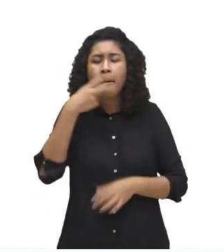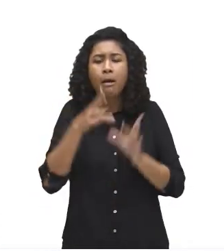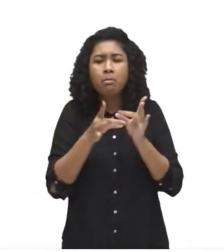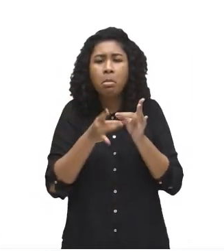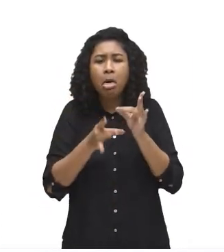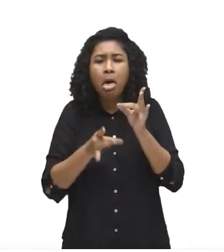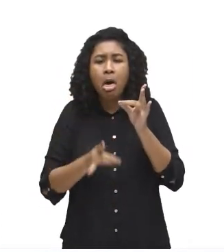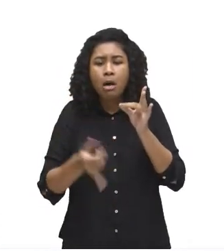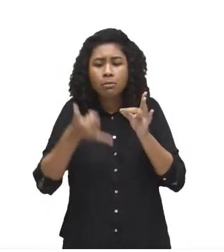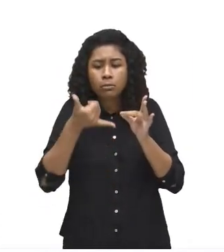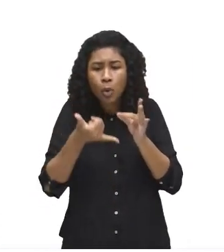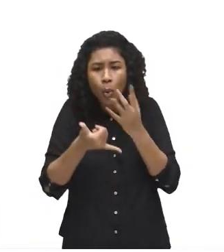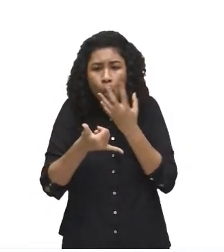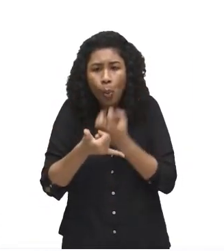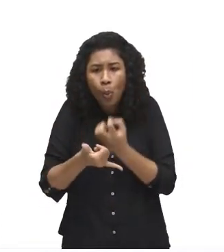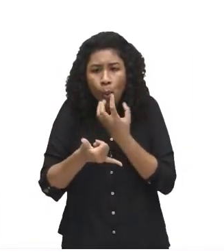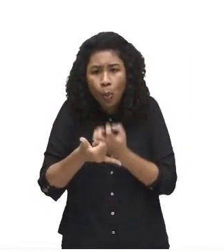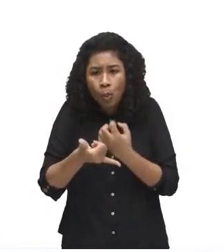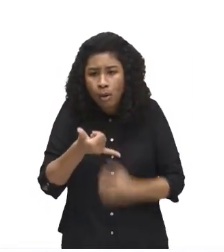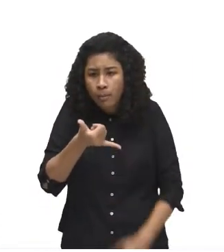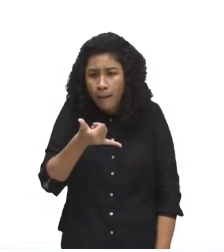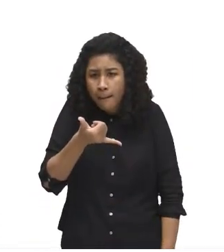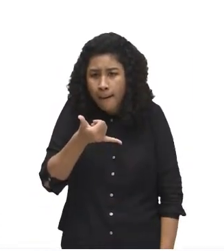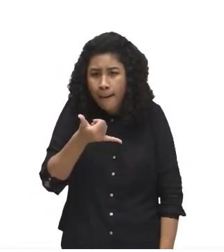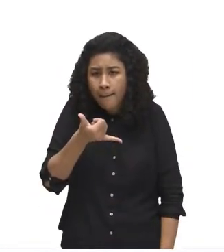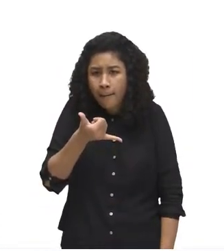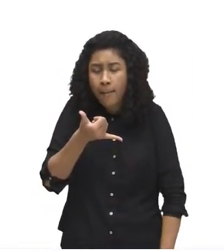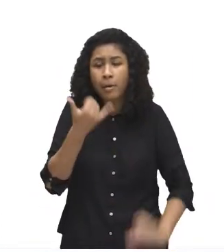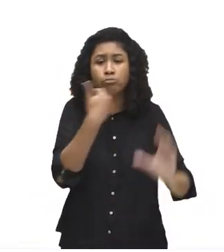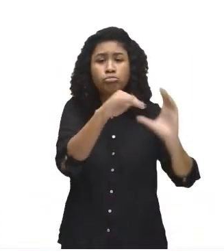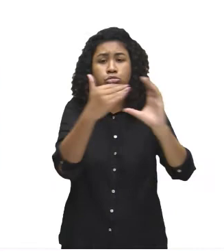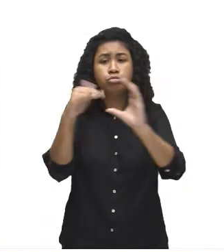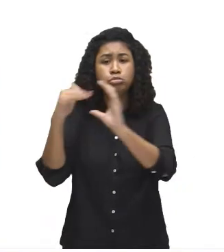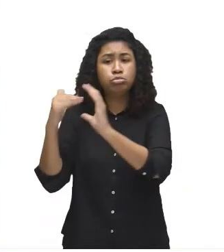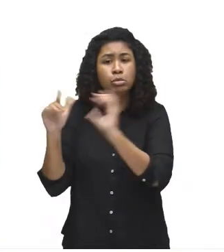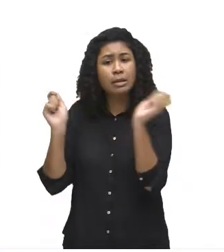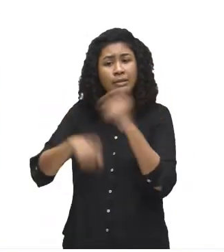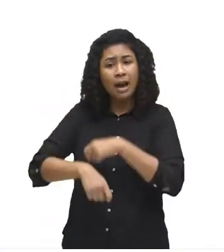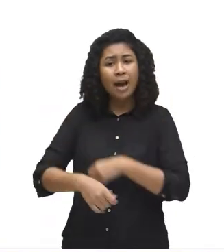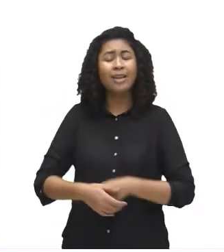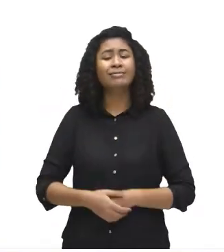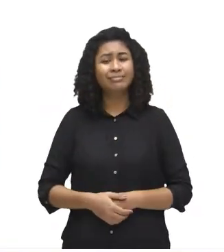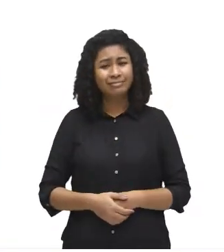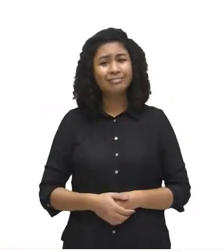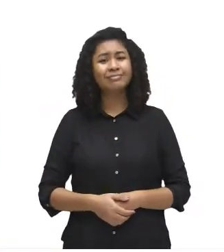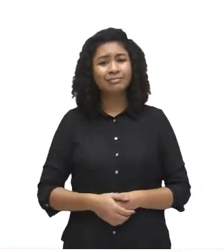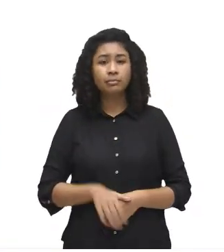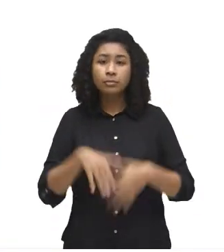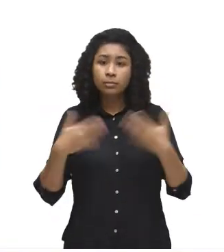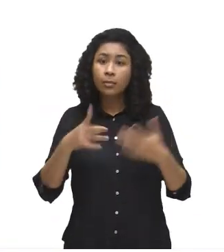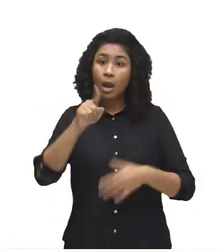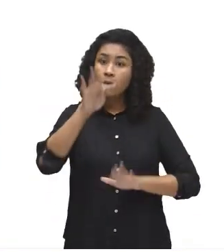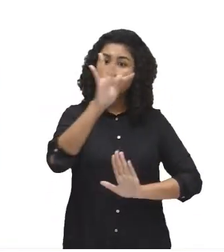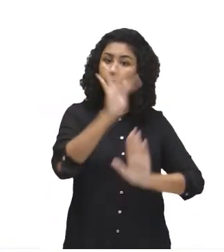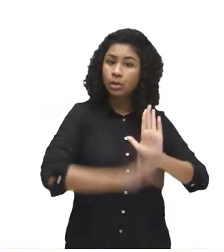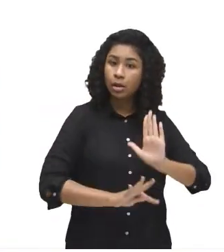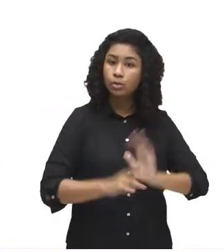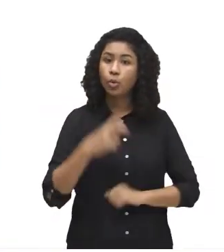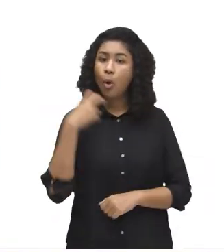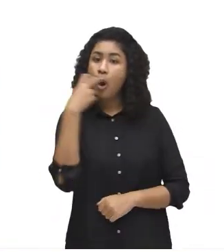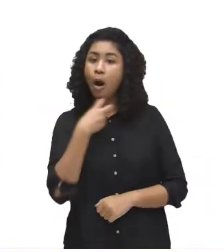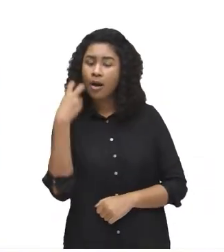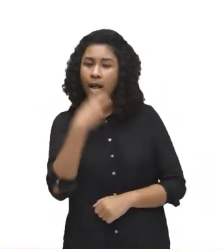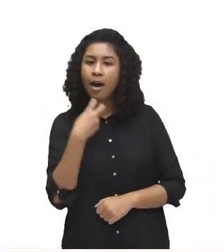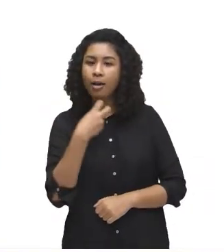não é verdade? E é uma febre áudio, o áudio é uma febre. Então, é um texto oral que nós utilizamos, é uma